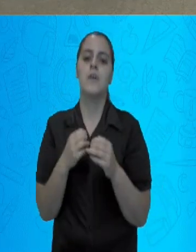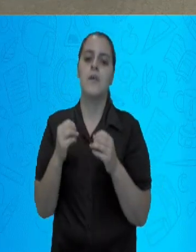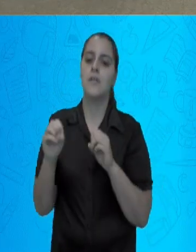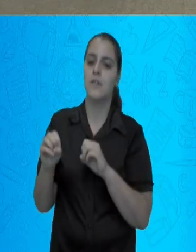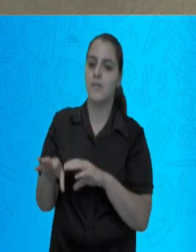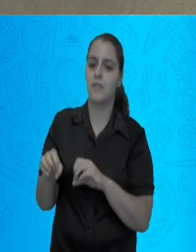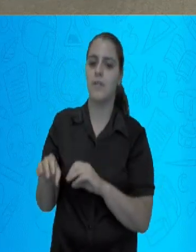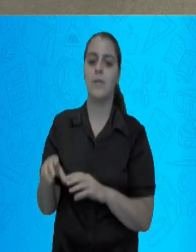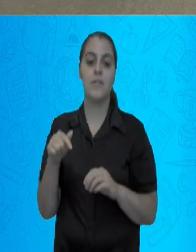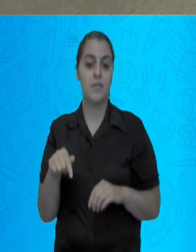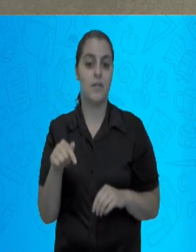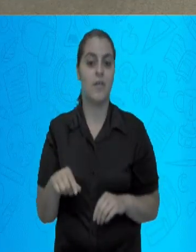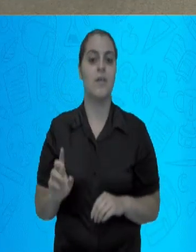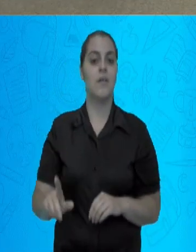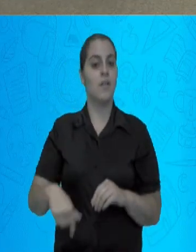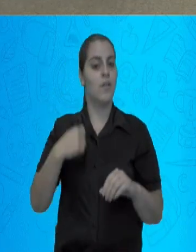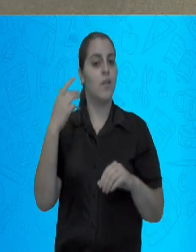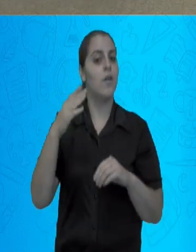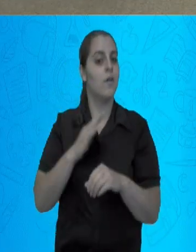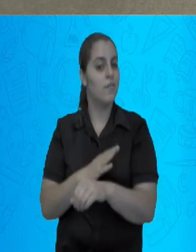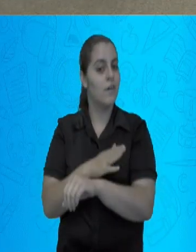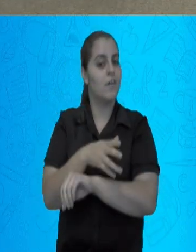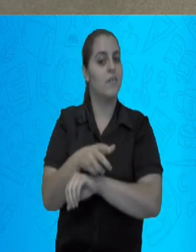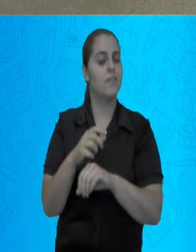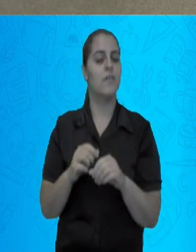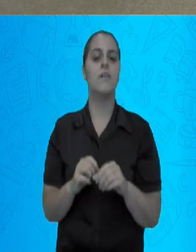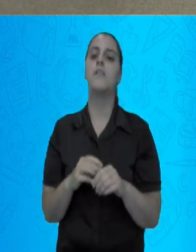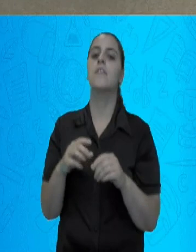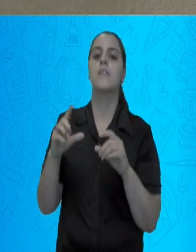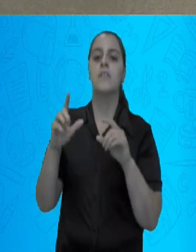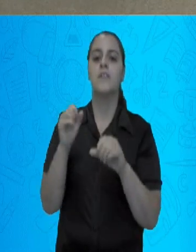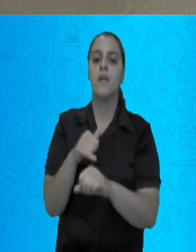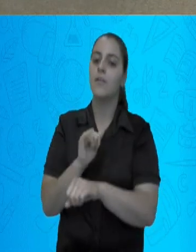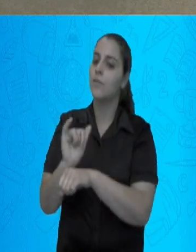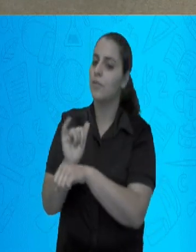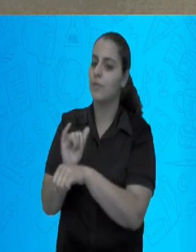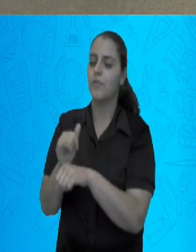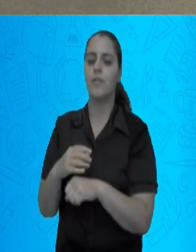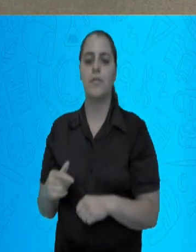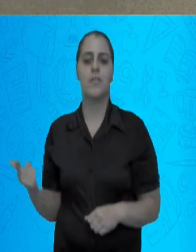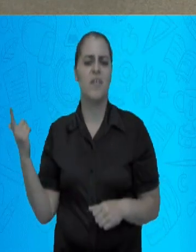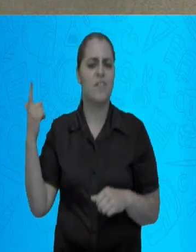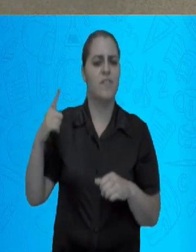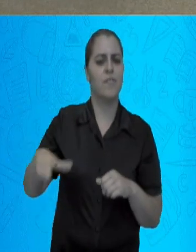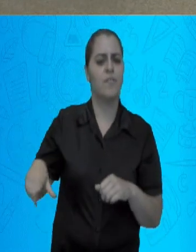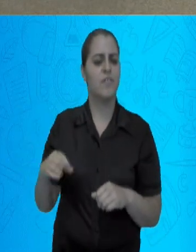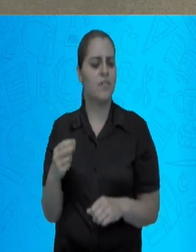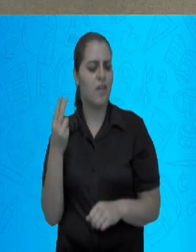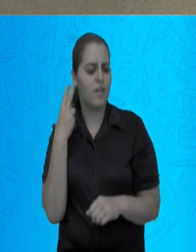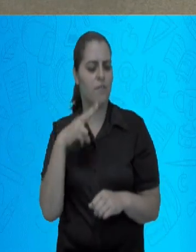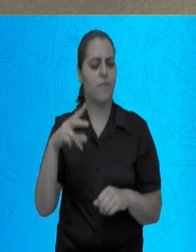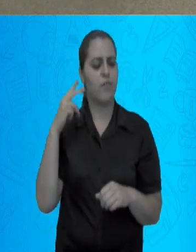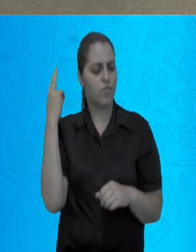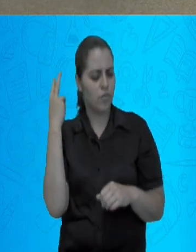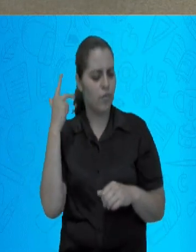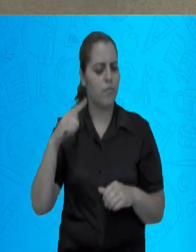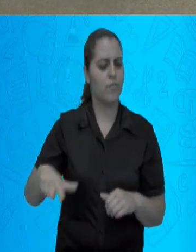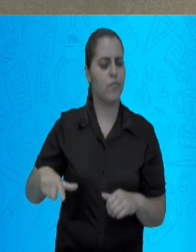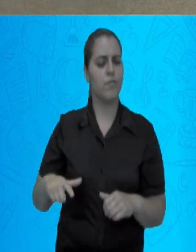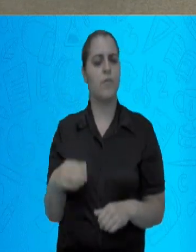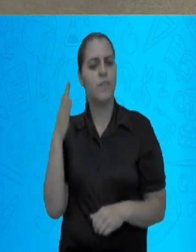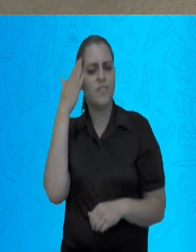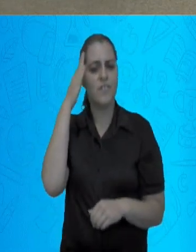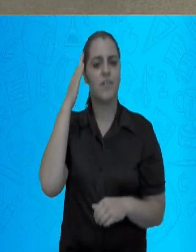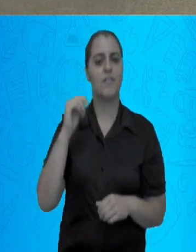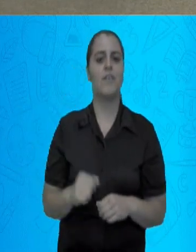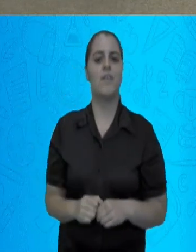para o canal. Então, às vezes você quer pausar, voltar, assistir novamente, essa ferramenta vai